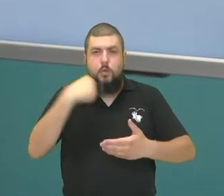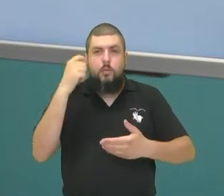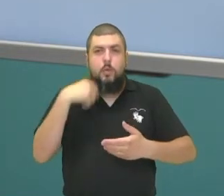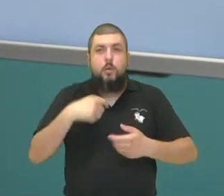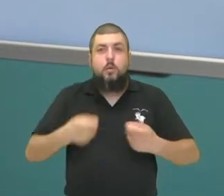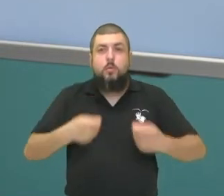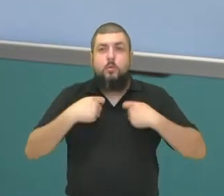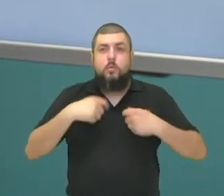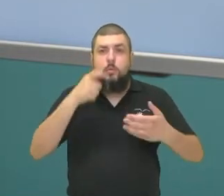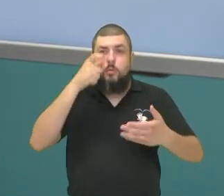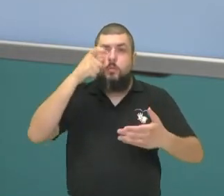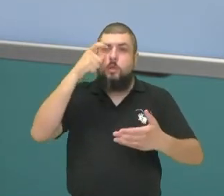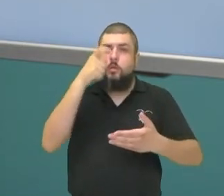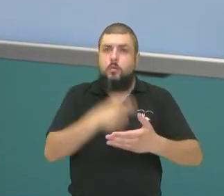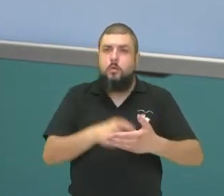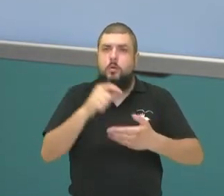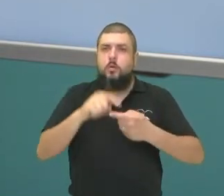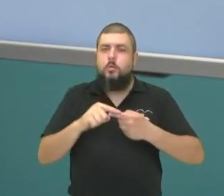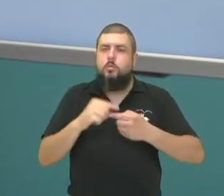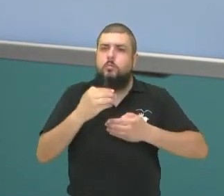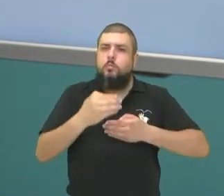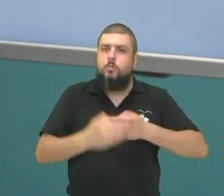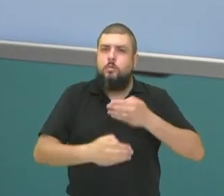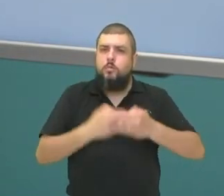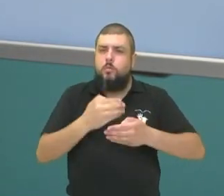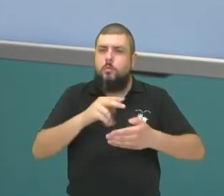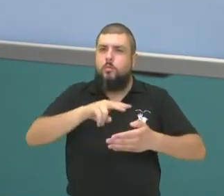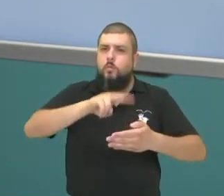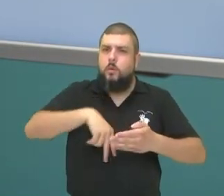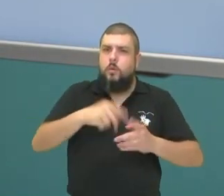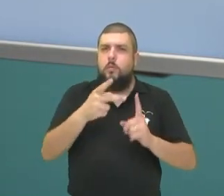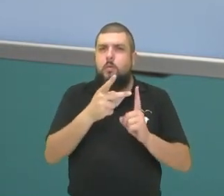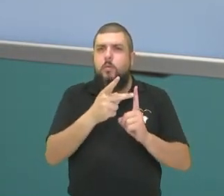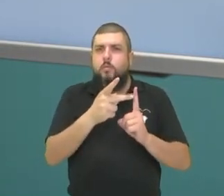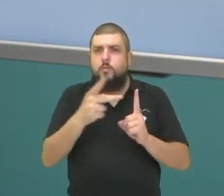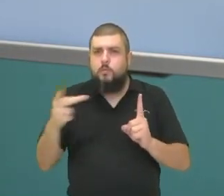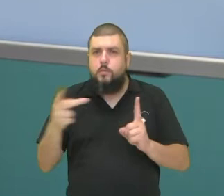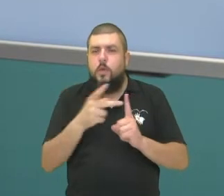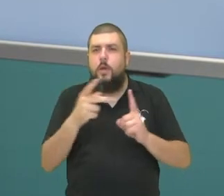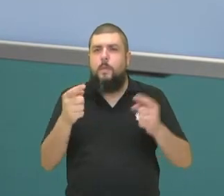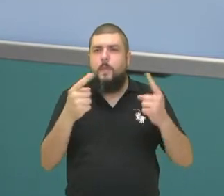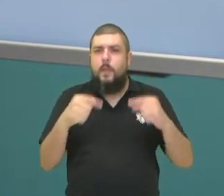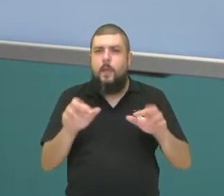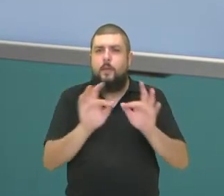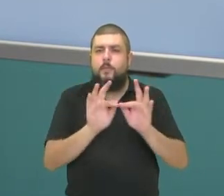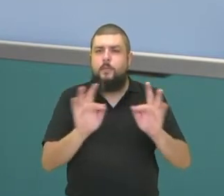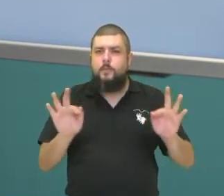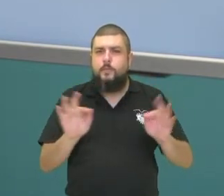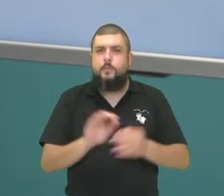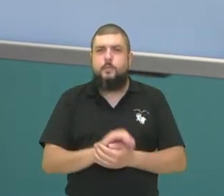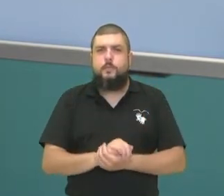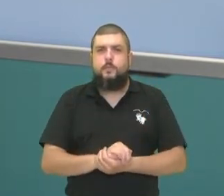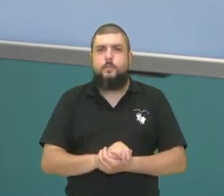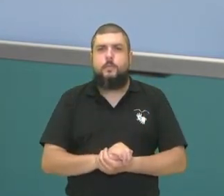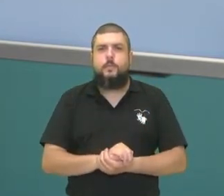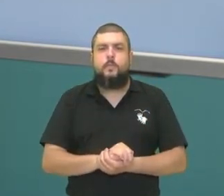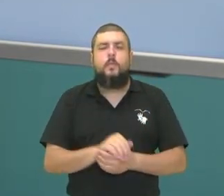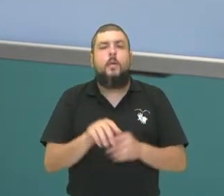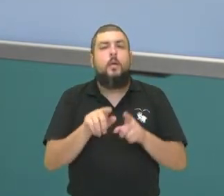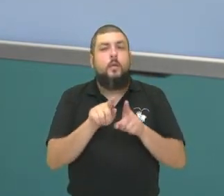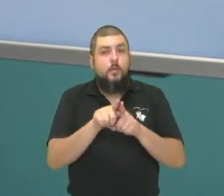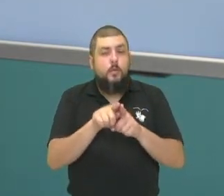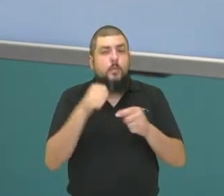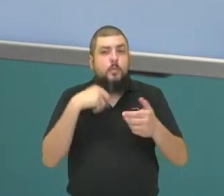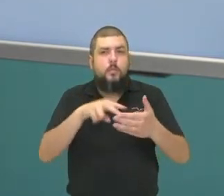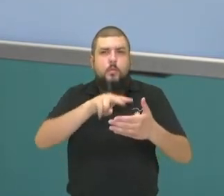em ler o próximo parágrafo, a próxima frase, o início da notícia, e tenha acesso